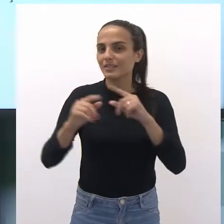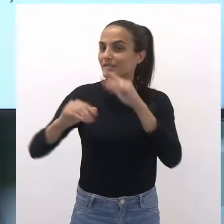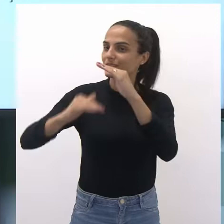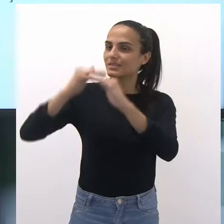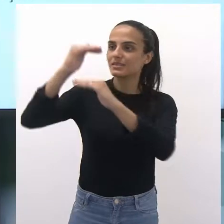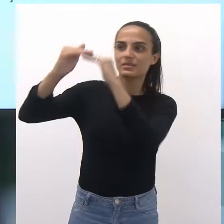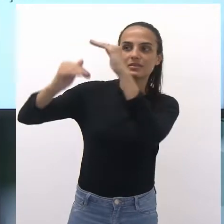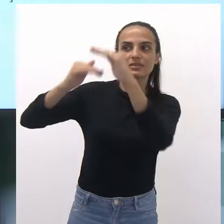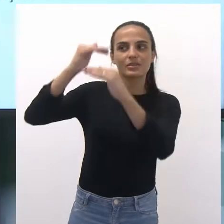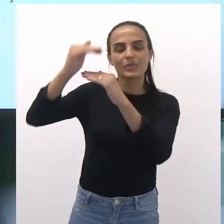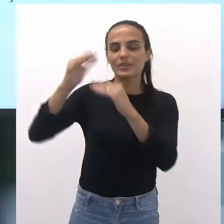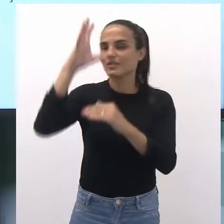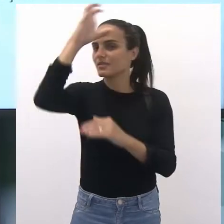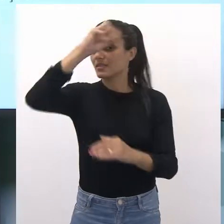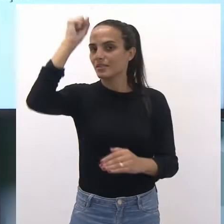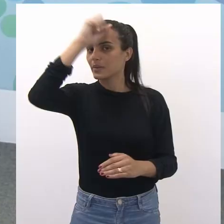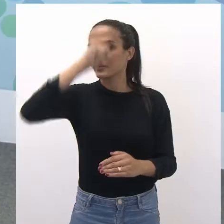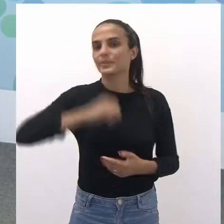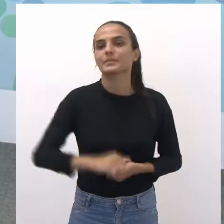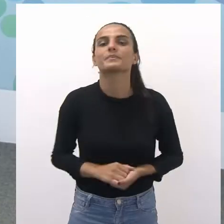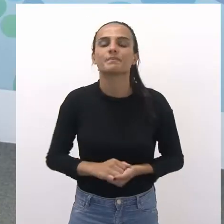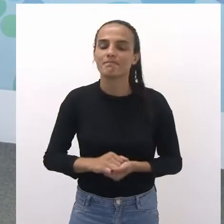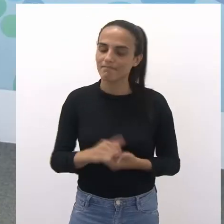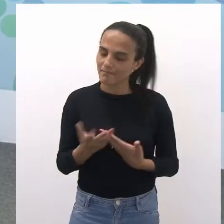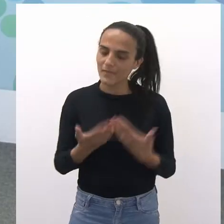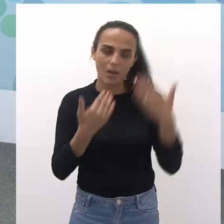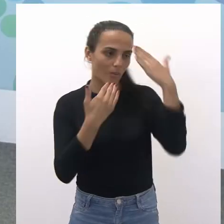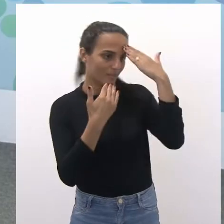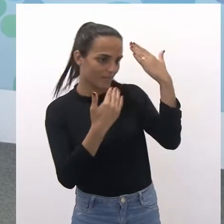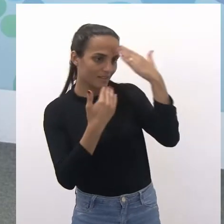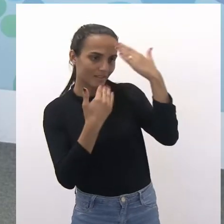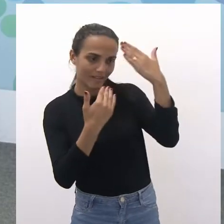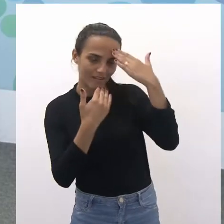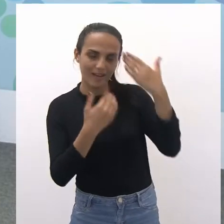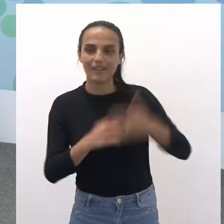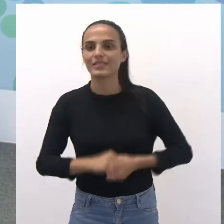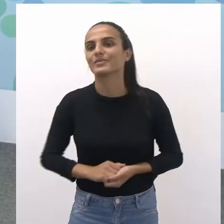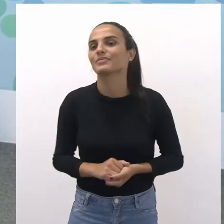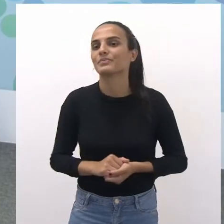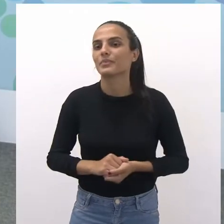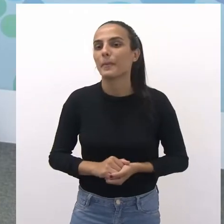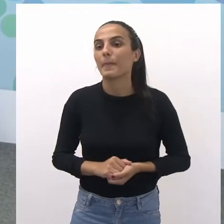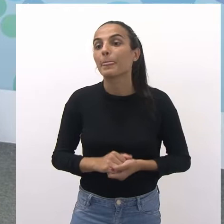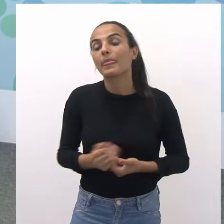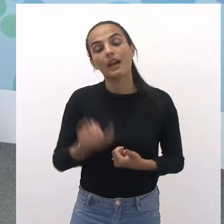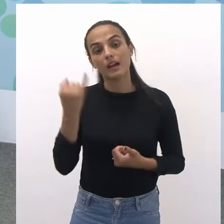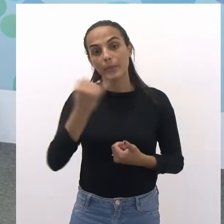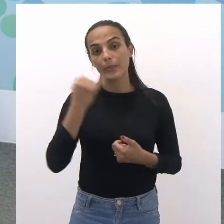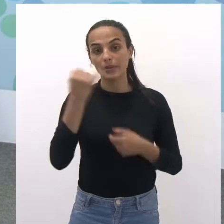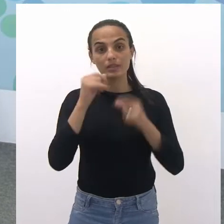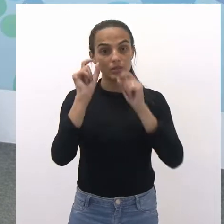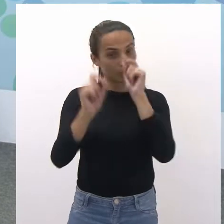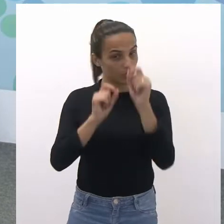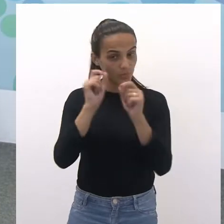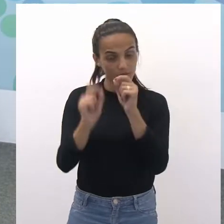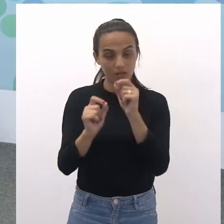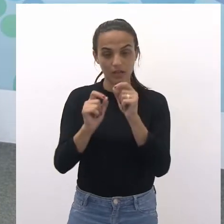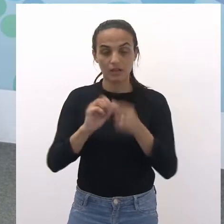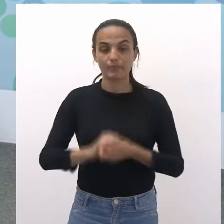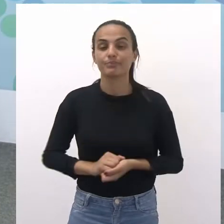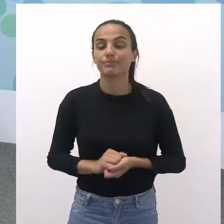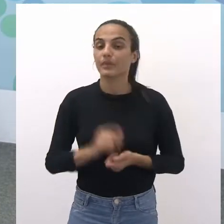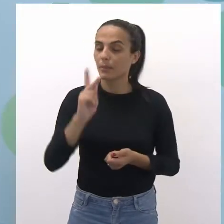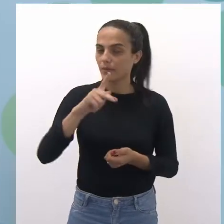no processo de aprendizagem. Professora Sandra? Obrigada, ótima contribuição. É importante destacar também,